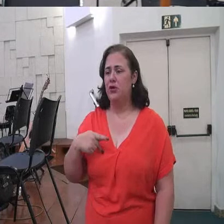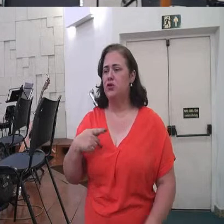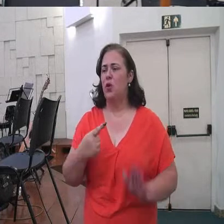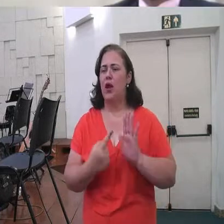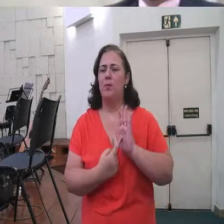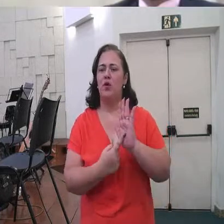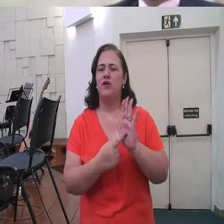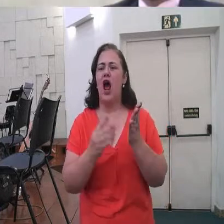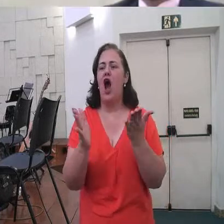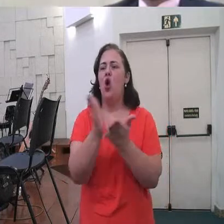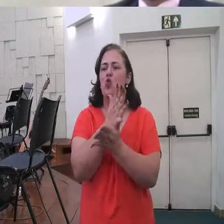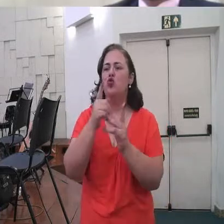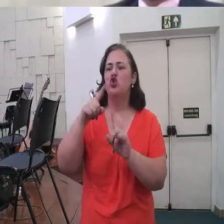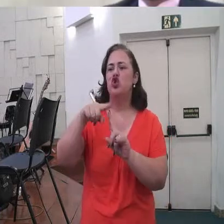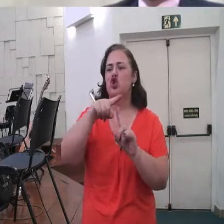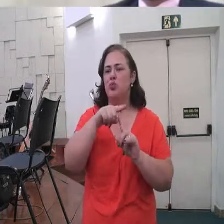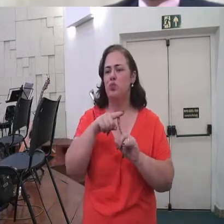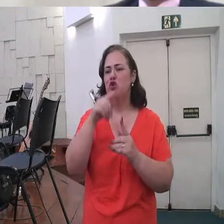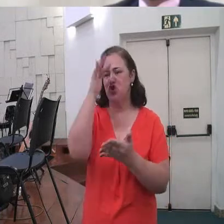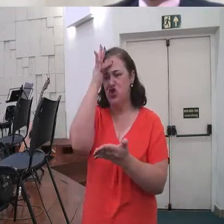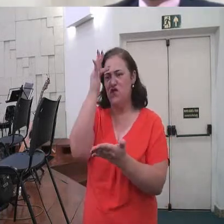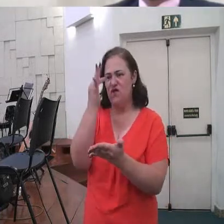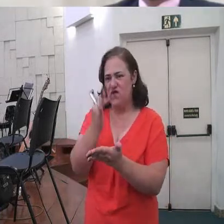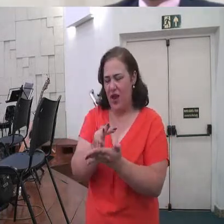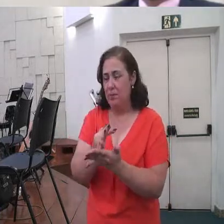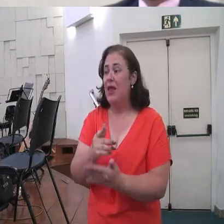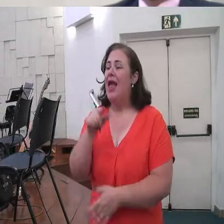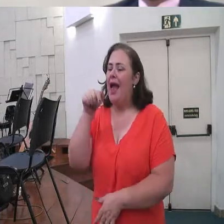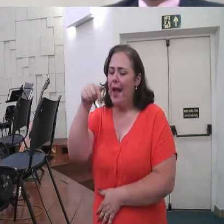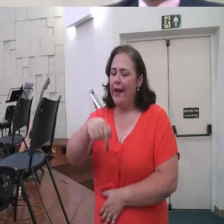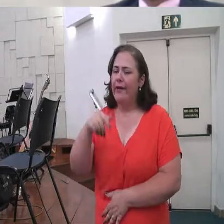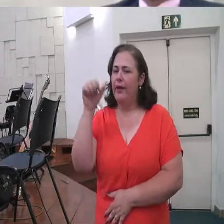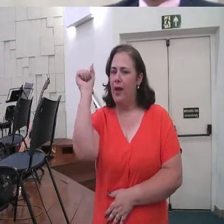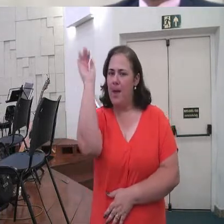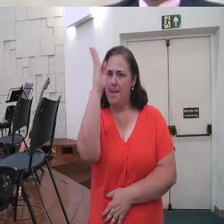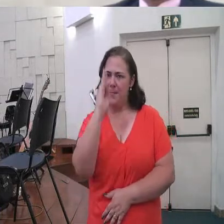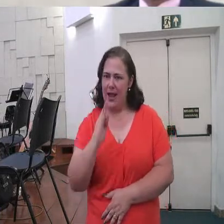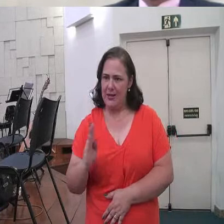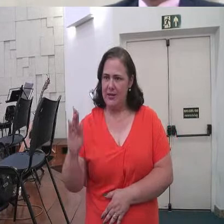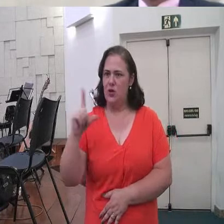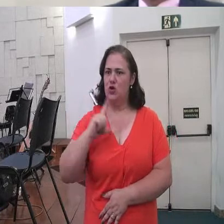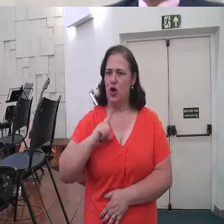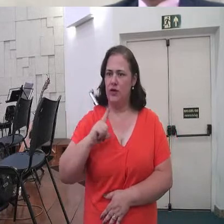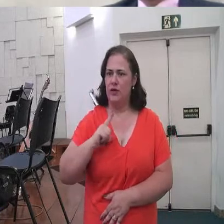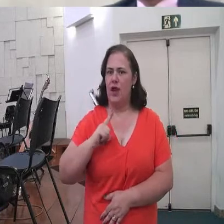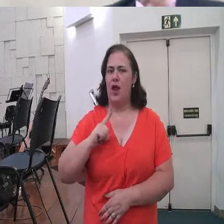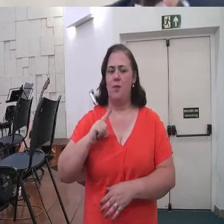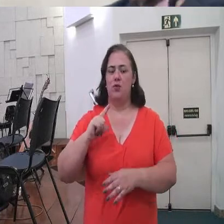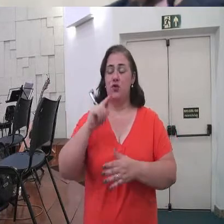Por exemplo, nós temos no Brasil a fé mística. Um grande número de pessoas